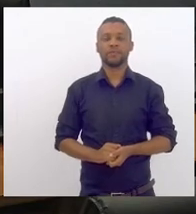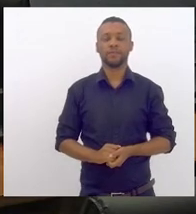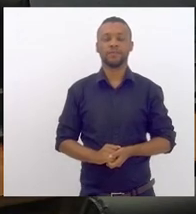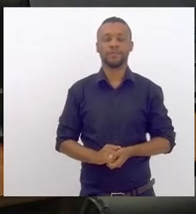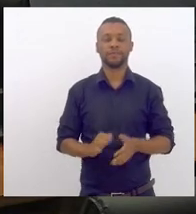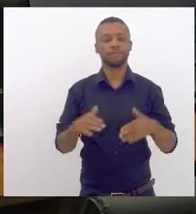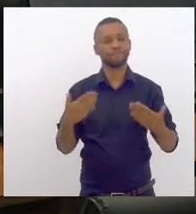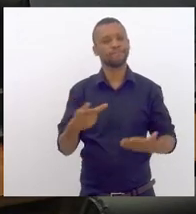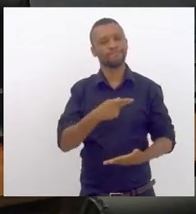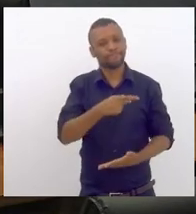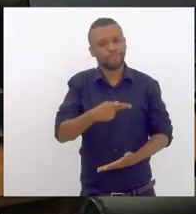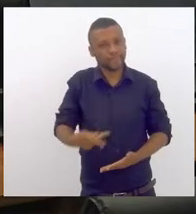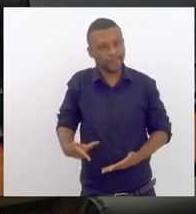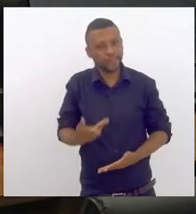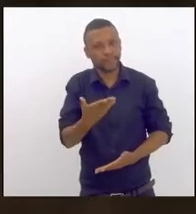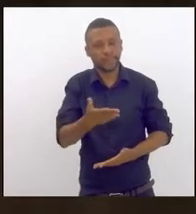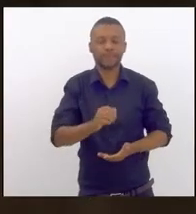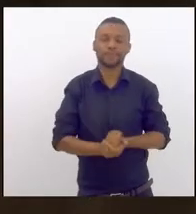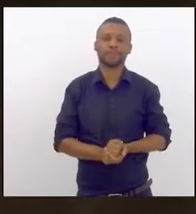Senhora Presidente,